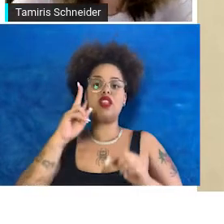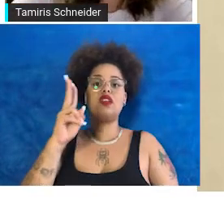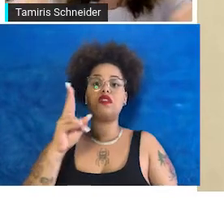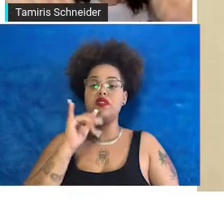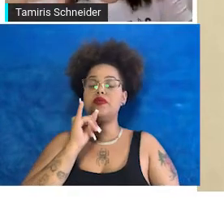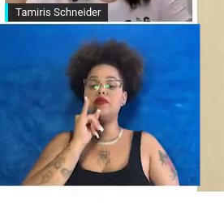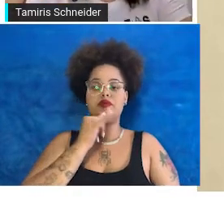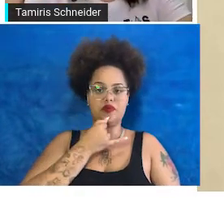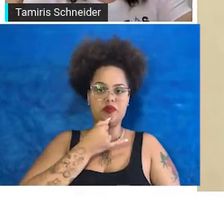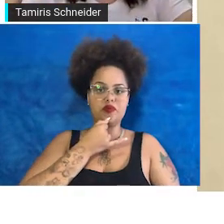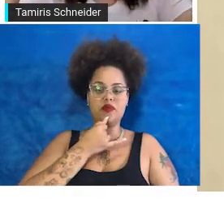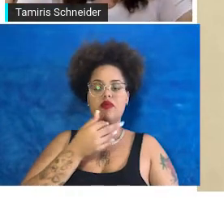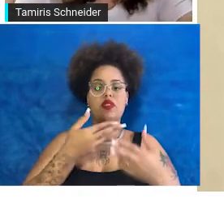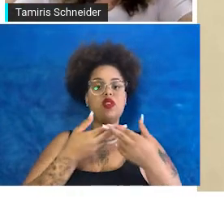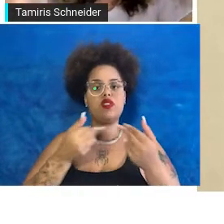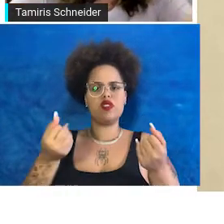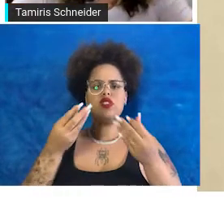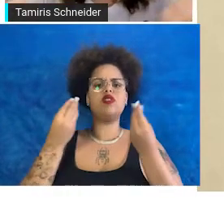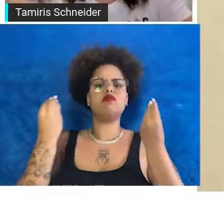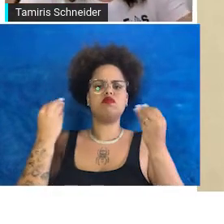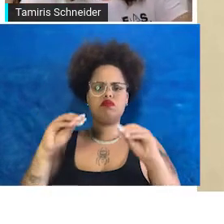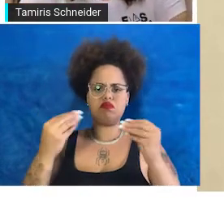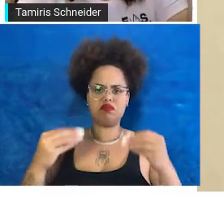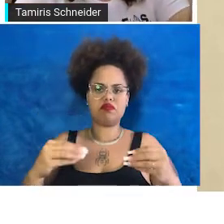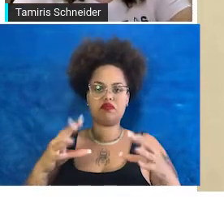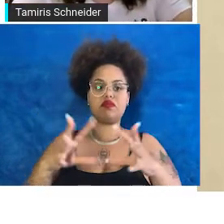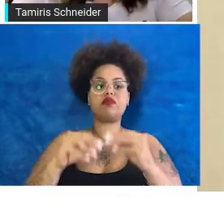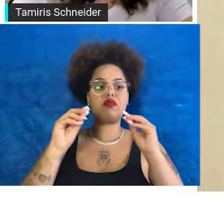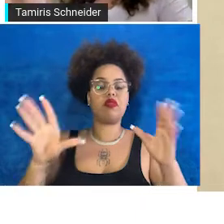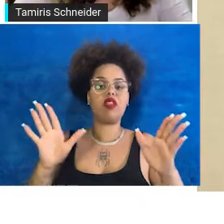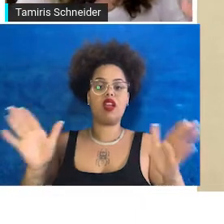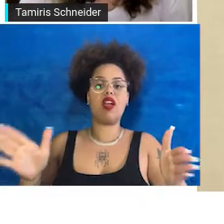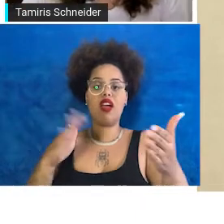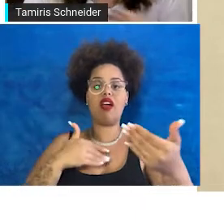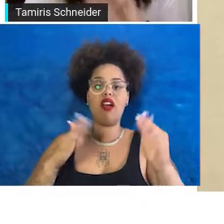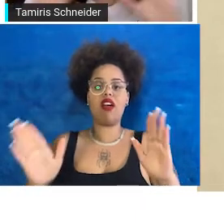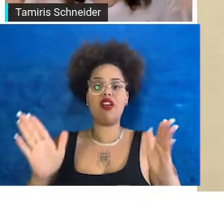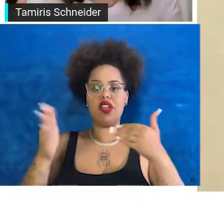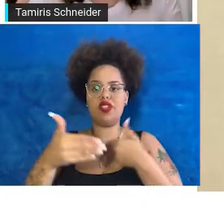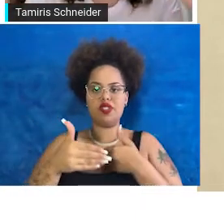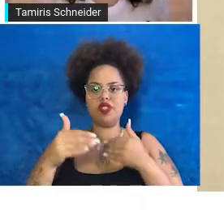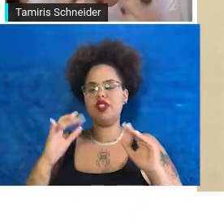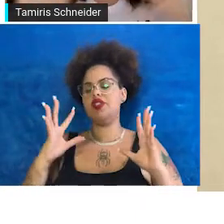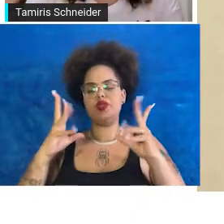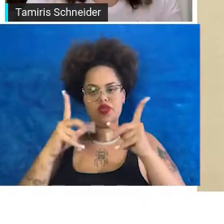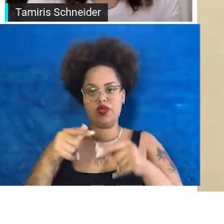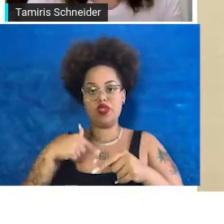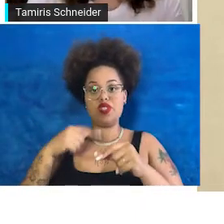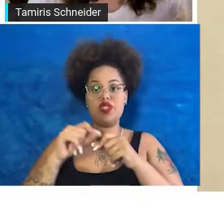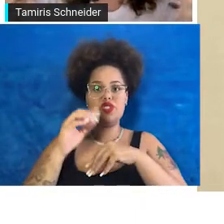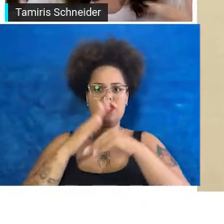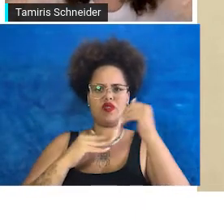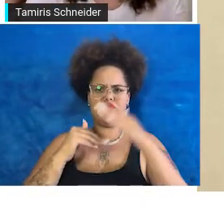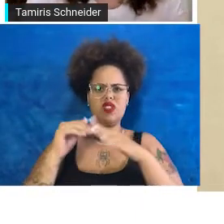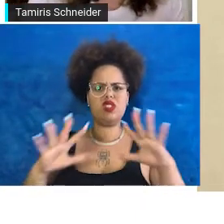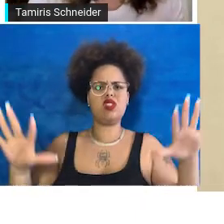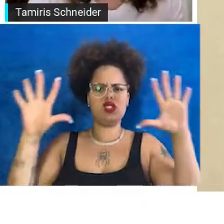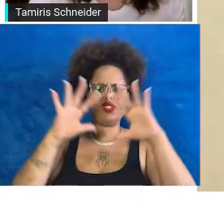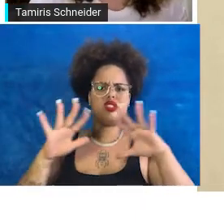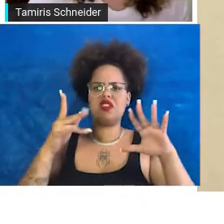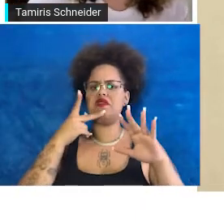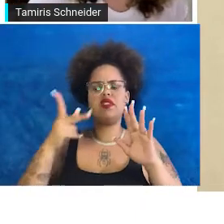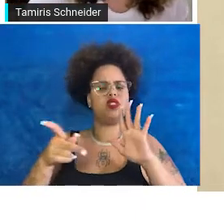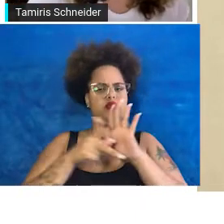tristeza dele, das coisas sendo desmontadas, colocadas em caixas de papelão. E é tudo isso. A gente construiu um cenário que fala por si